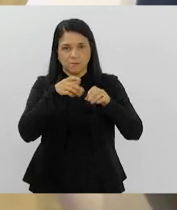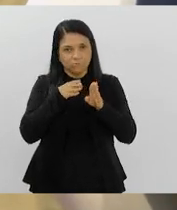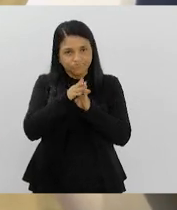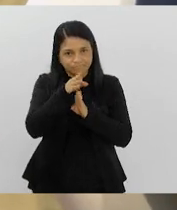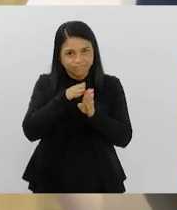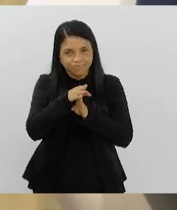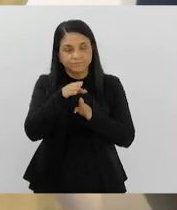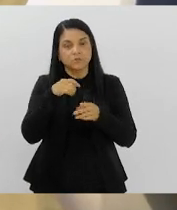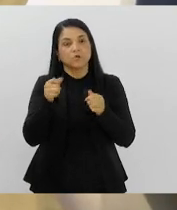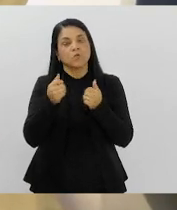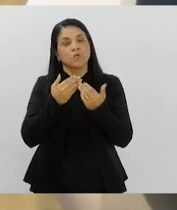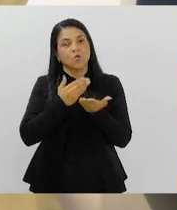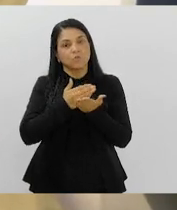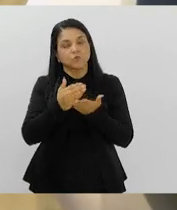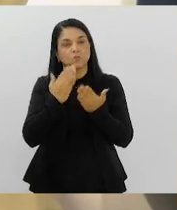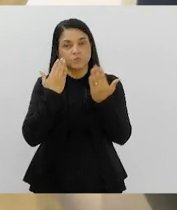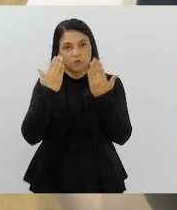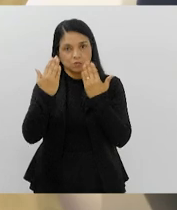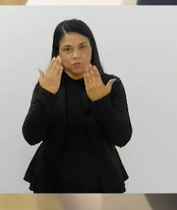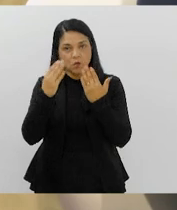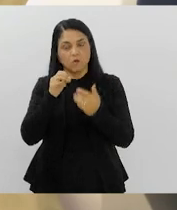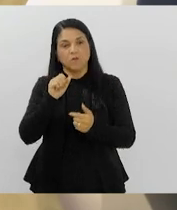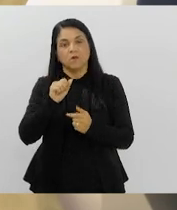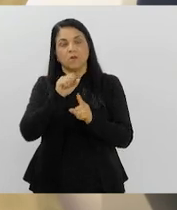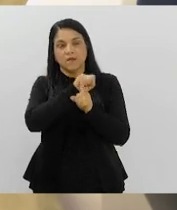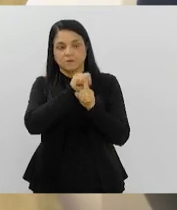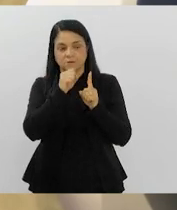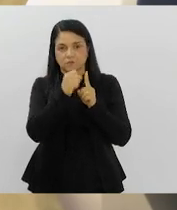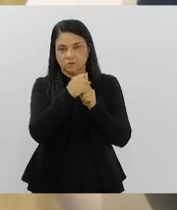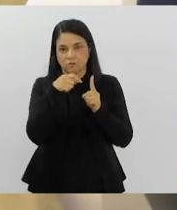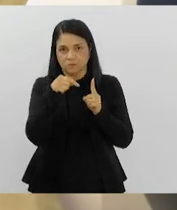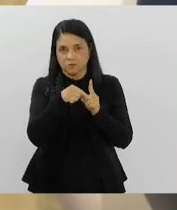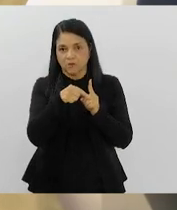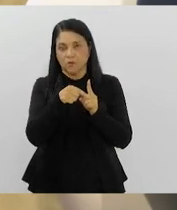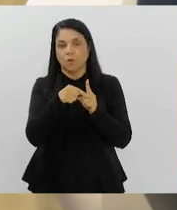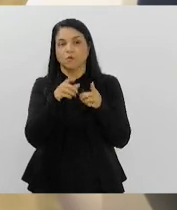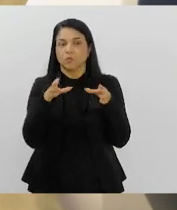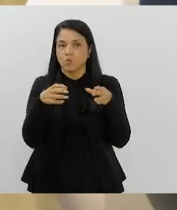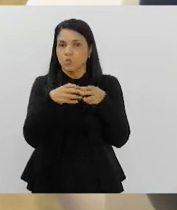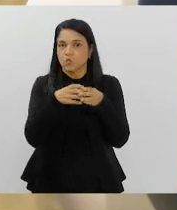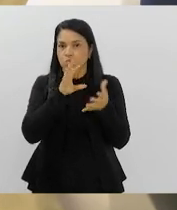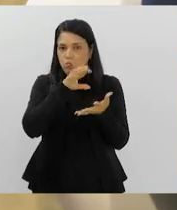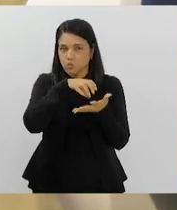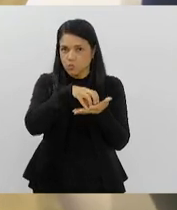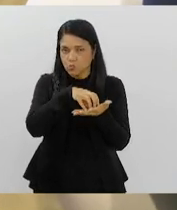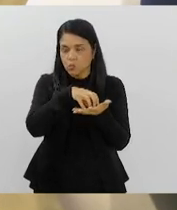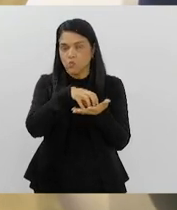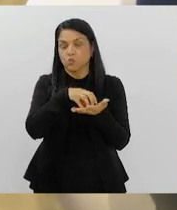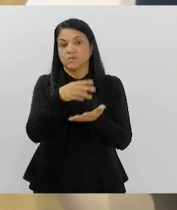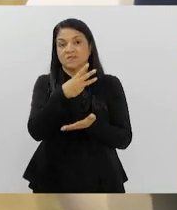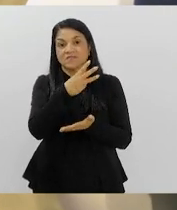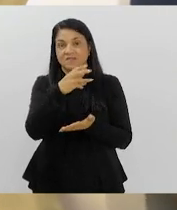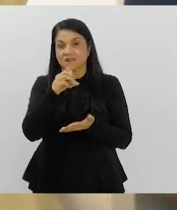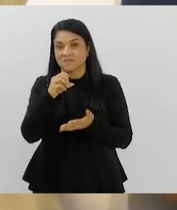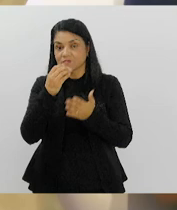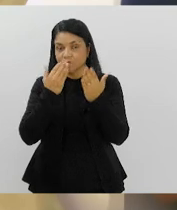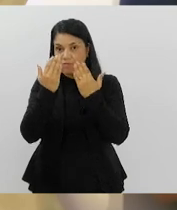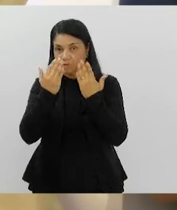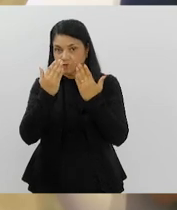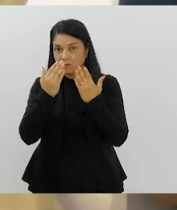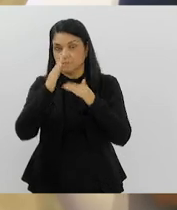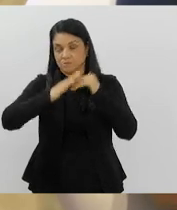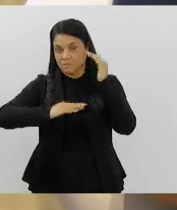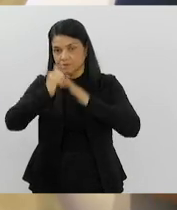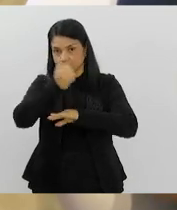os nossos psicólogos, assistentes sociais, porque nós temos um núcleo de quase 300 profissionais nessa área em toda a rede